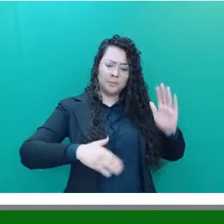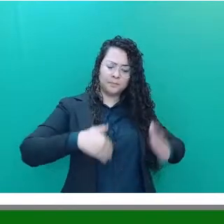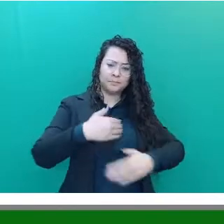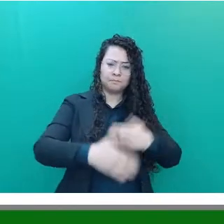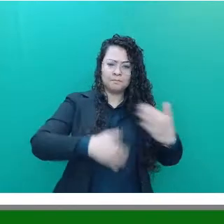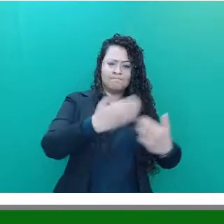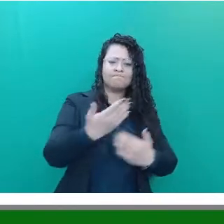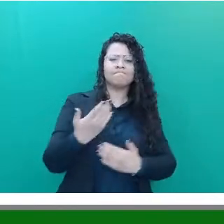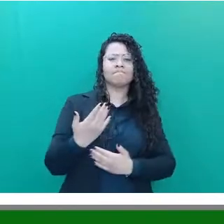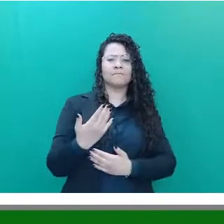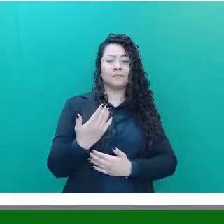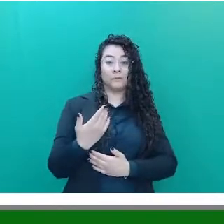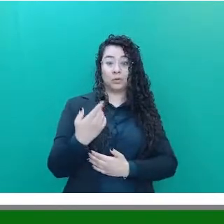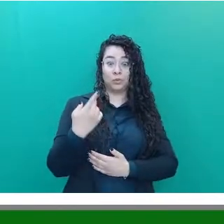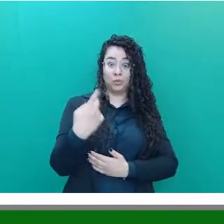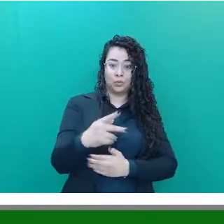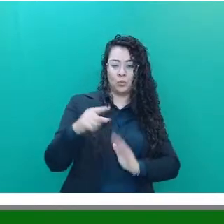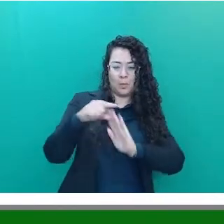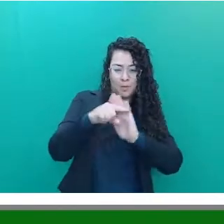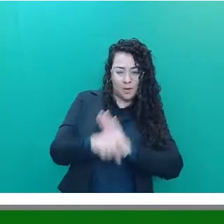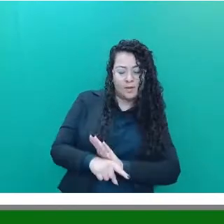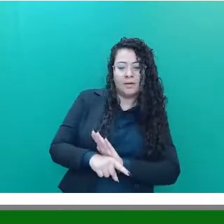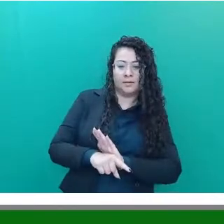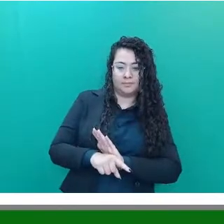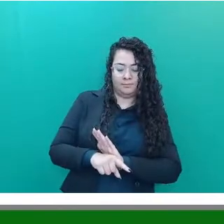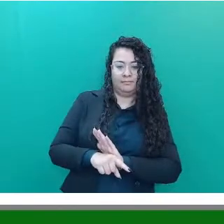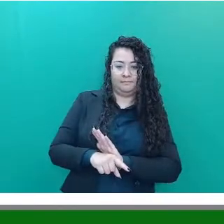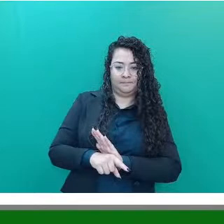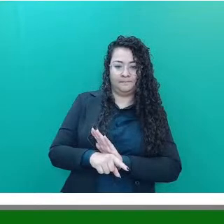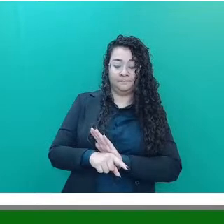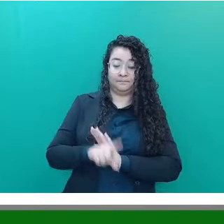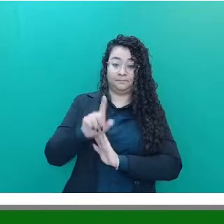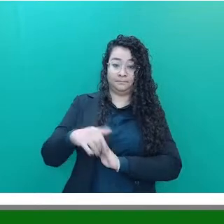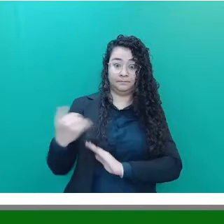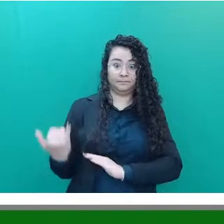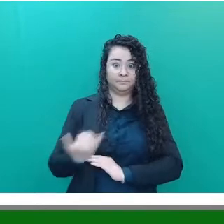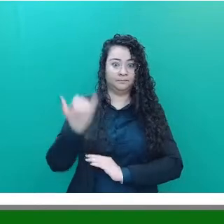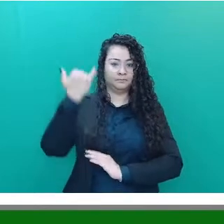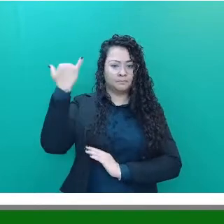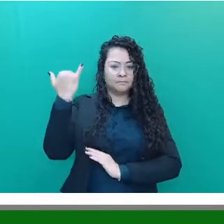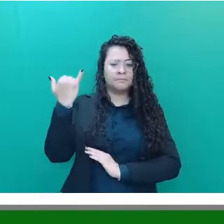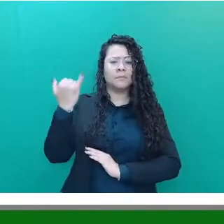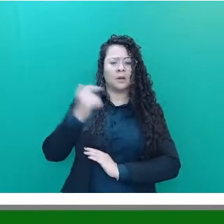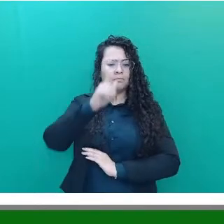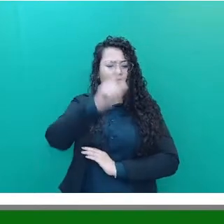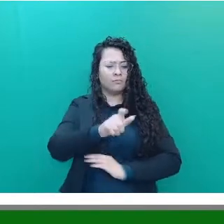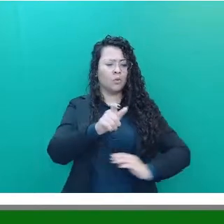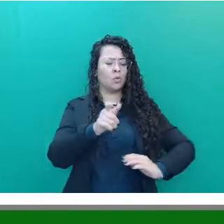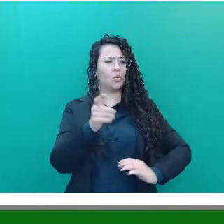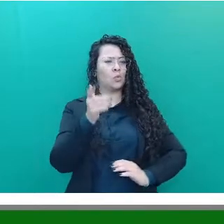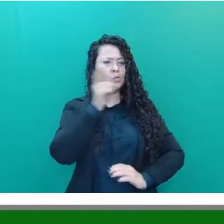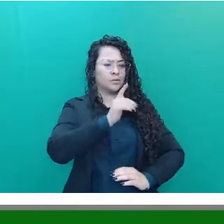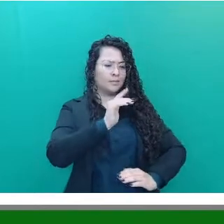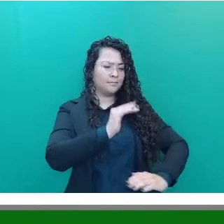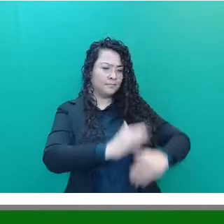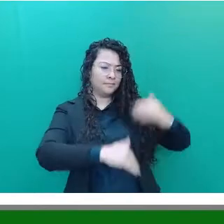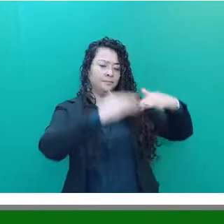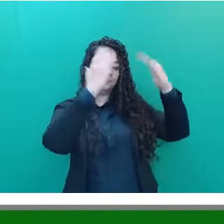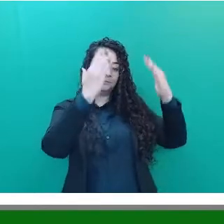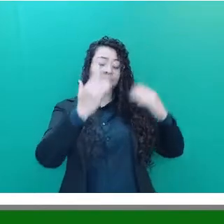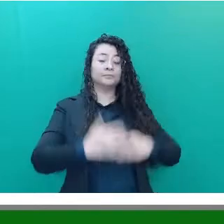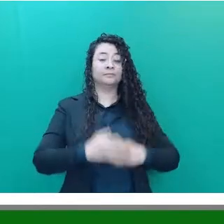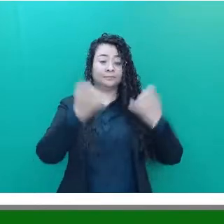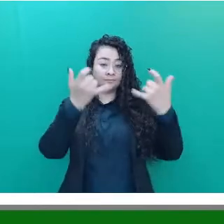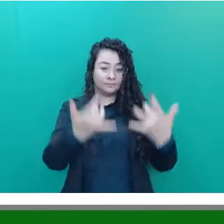seu doutoramento. Então, isso é fundamental, eu acho que, para a construção de um pesquisador. Eu estou mencionando isso porque eu acho que isso tem que